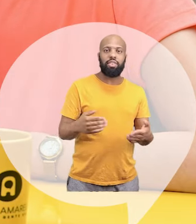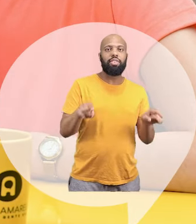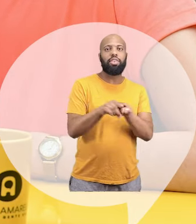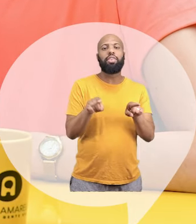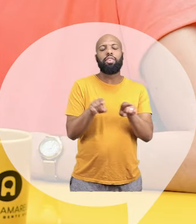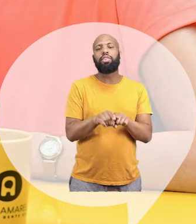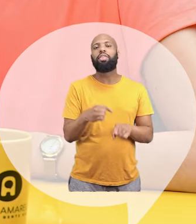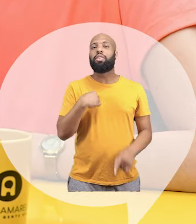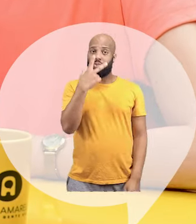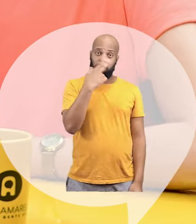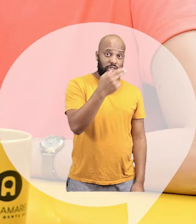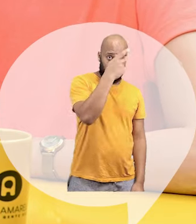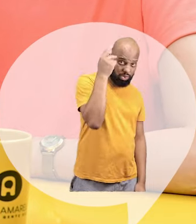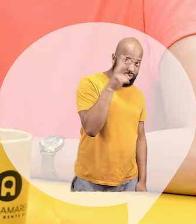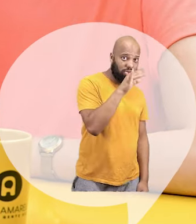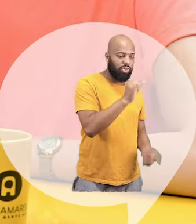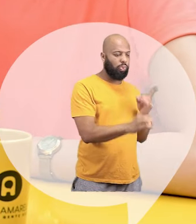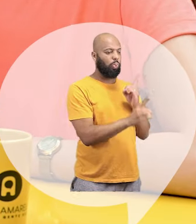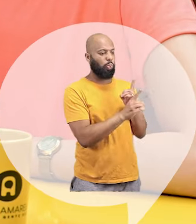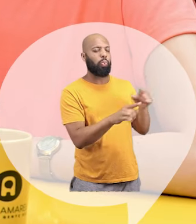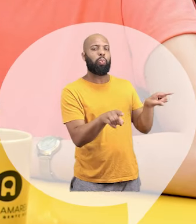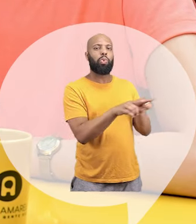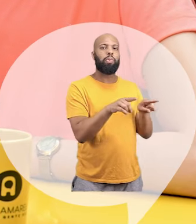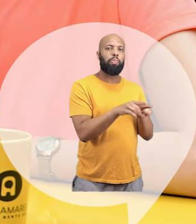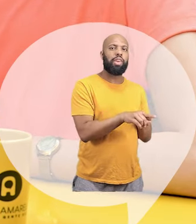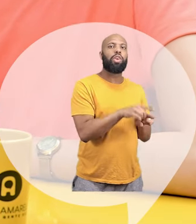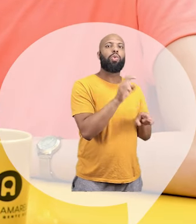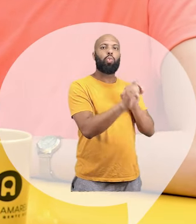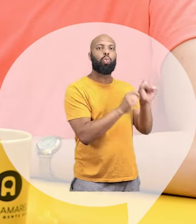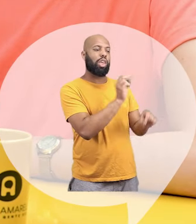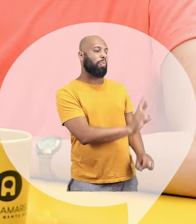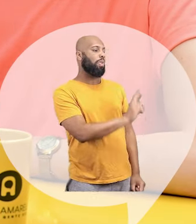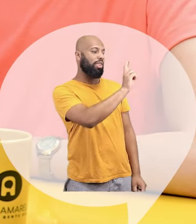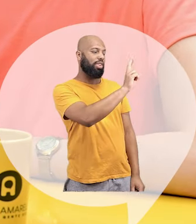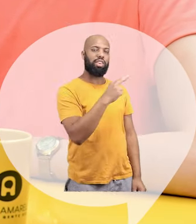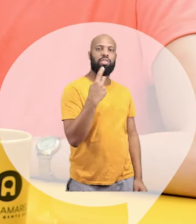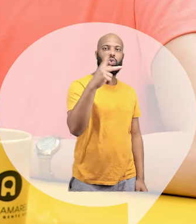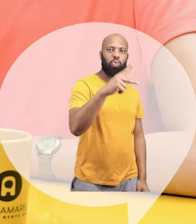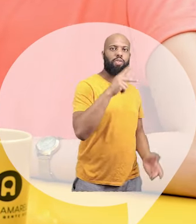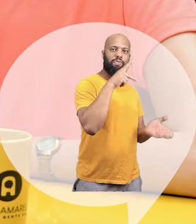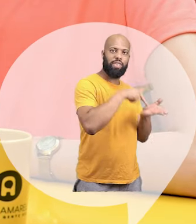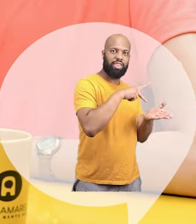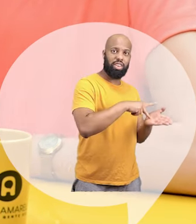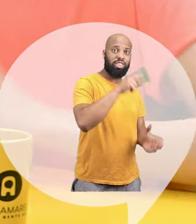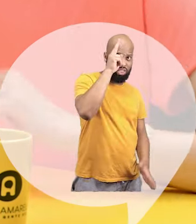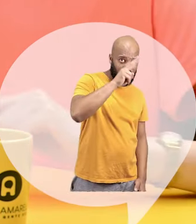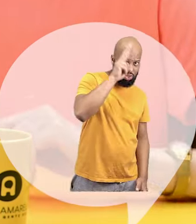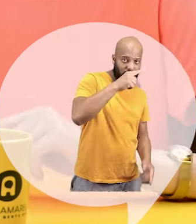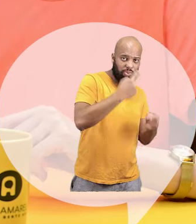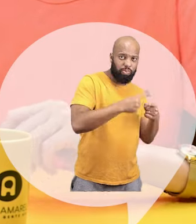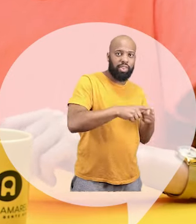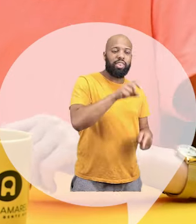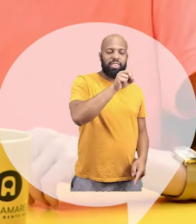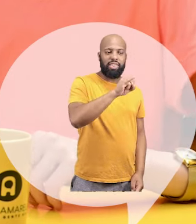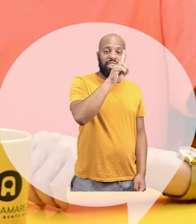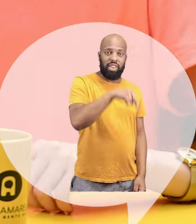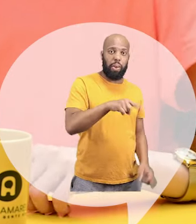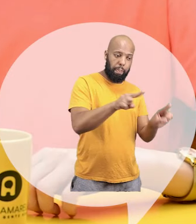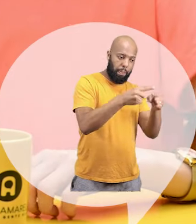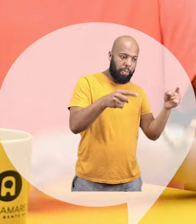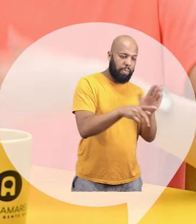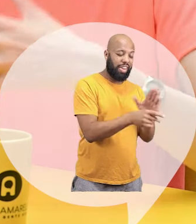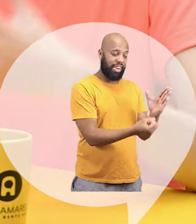e além de tudo é as pessoas vão encontrar eco na tua verdade né porque eu acho que tem isso assim histórias mesmo uma música